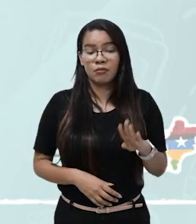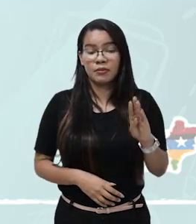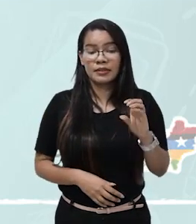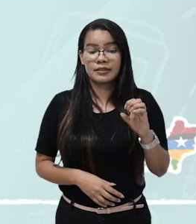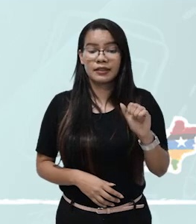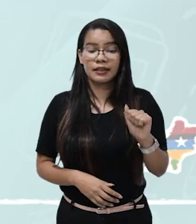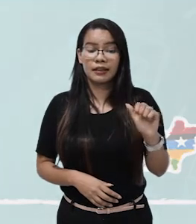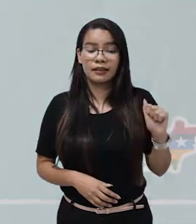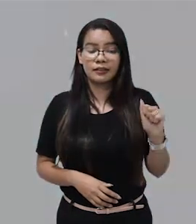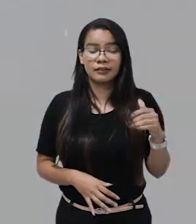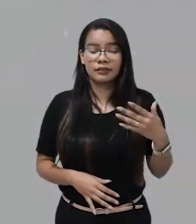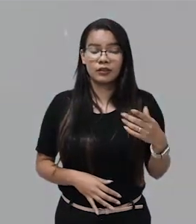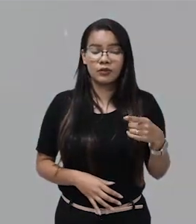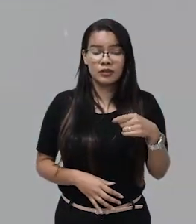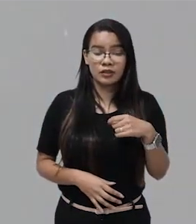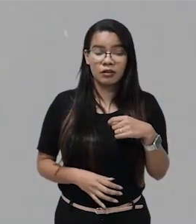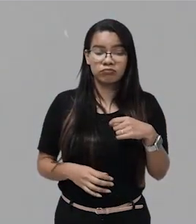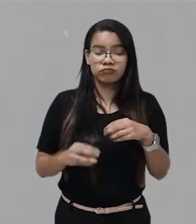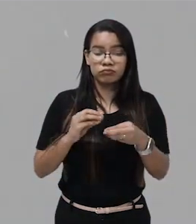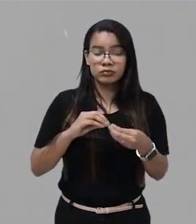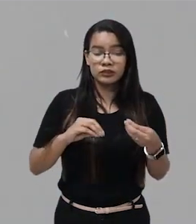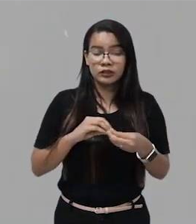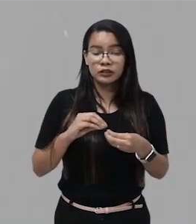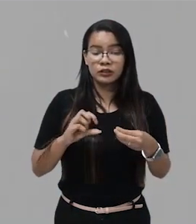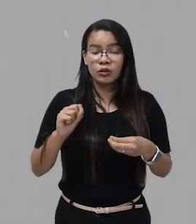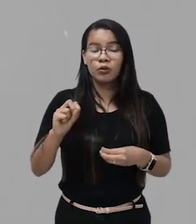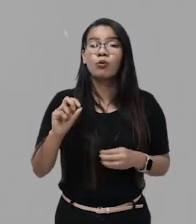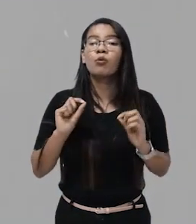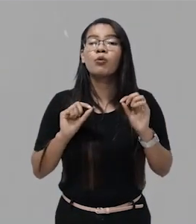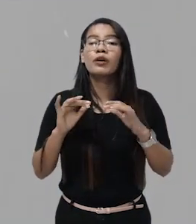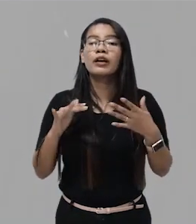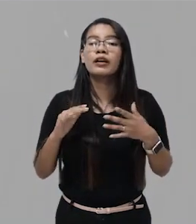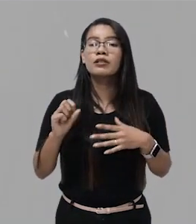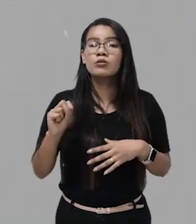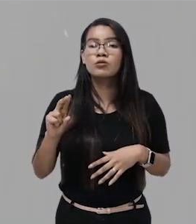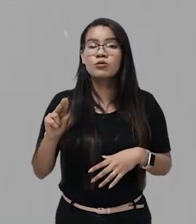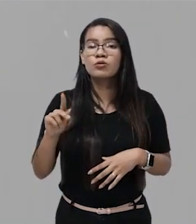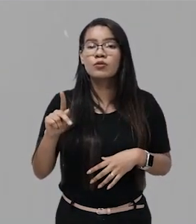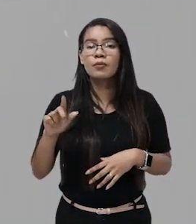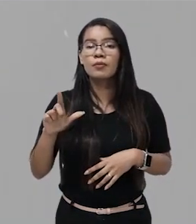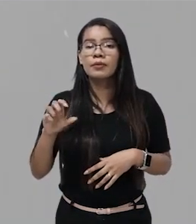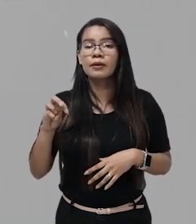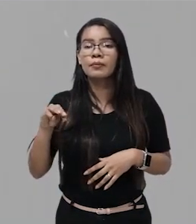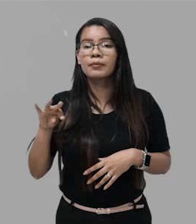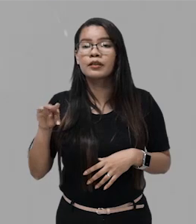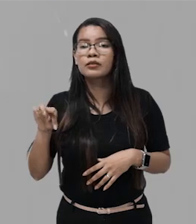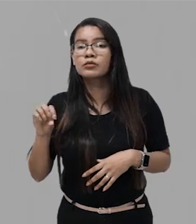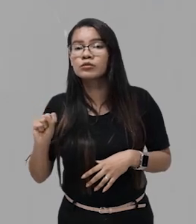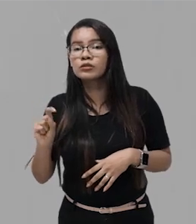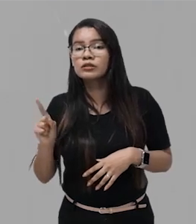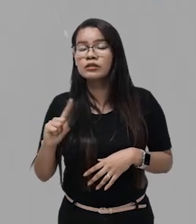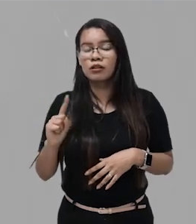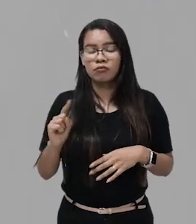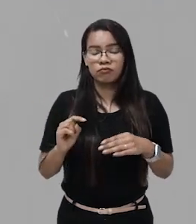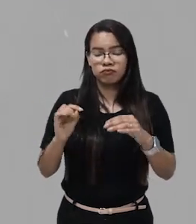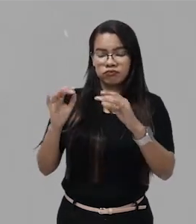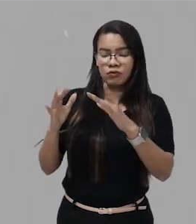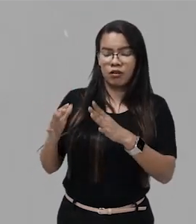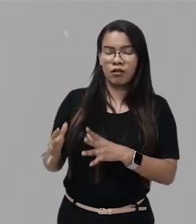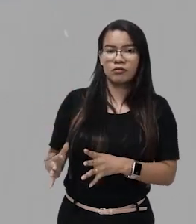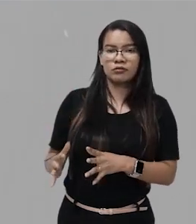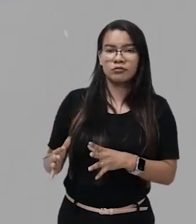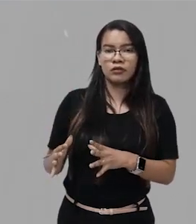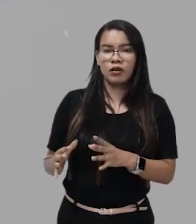BCA. São substâncias que são o quê? São suplementos. Não são esteroides anabolizantes, não